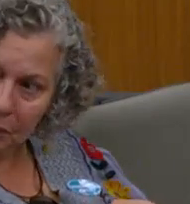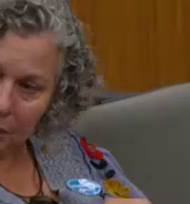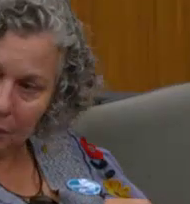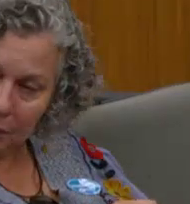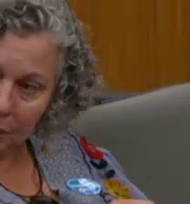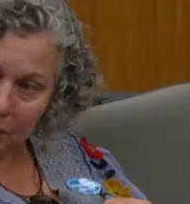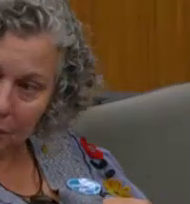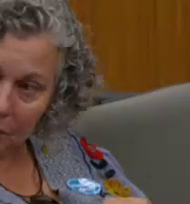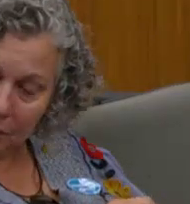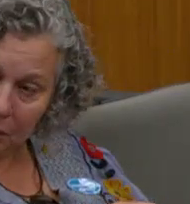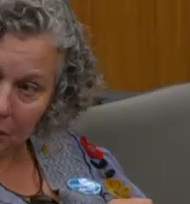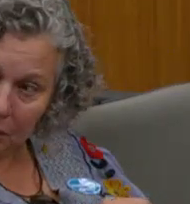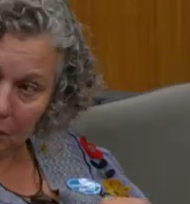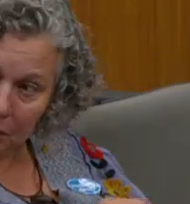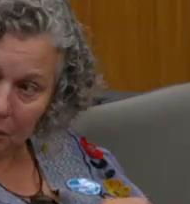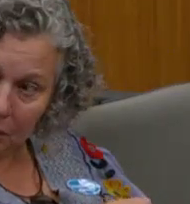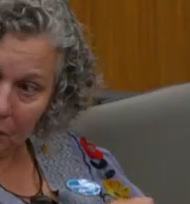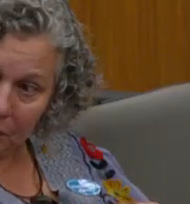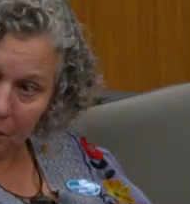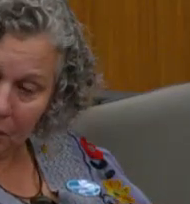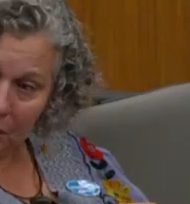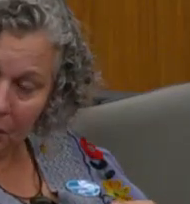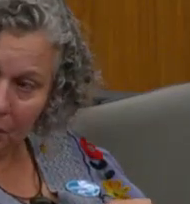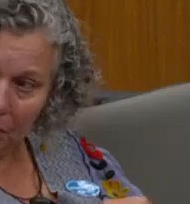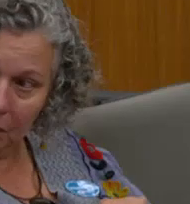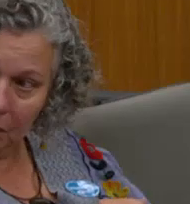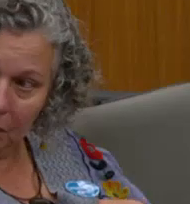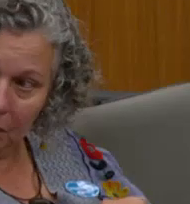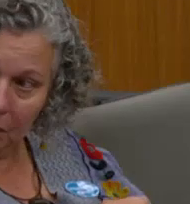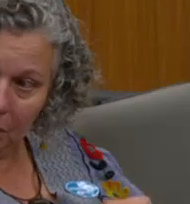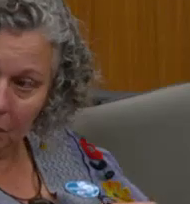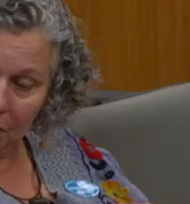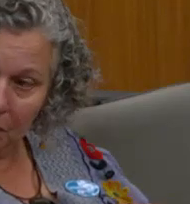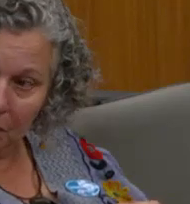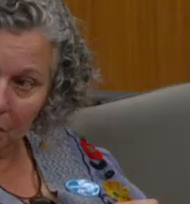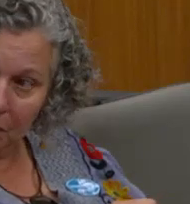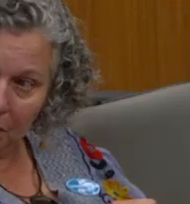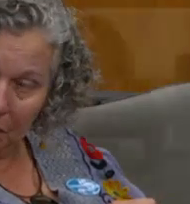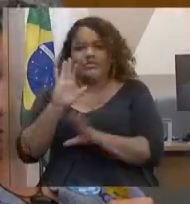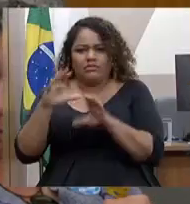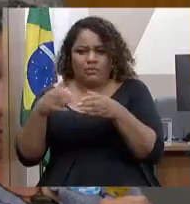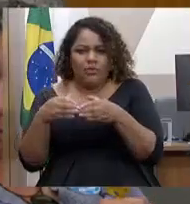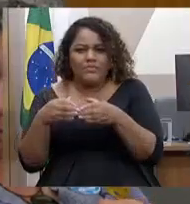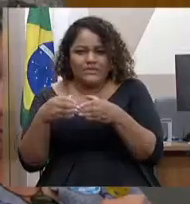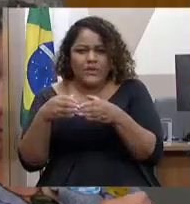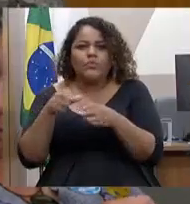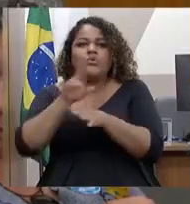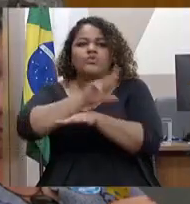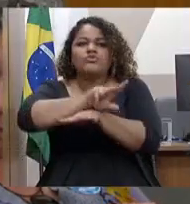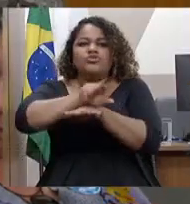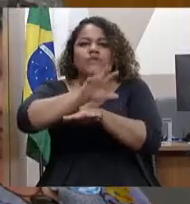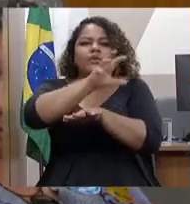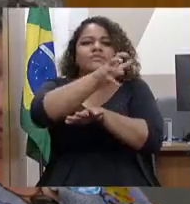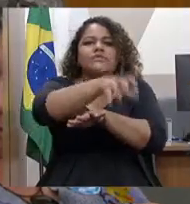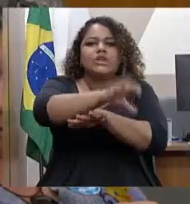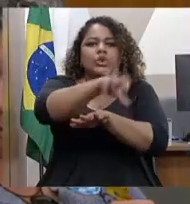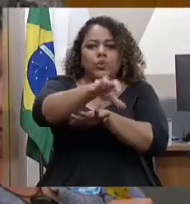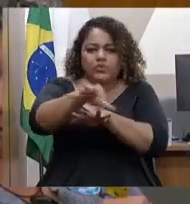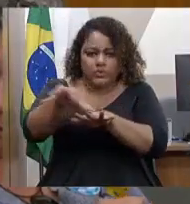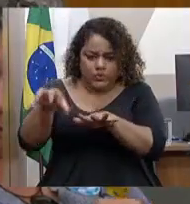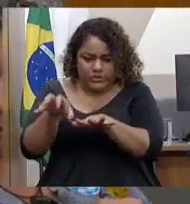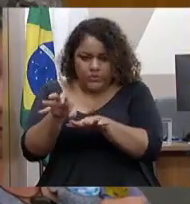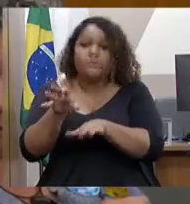para dizer que assiste a comissão intercessorial ela é uma comissão de ponto de vista